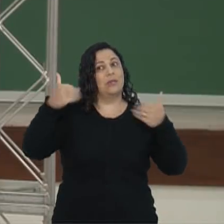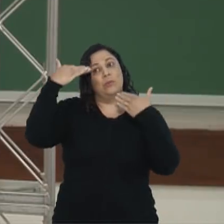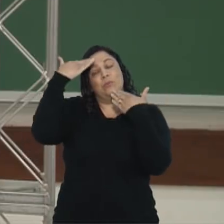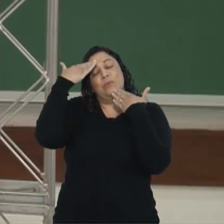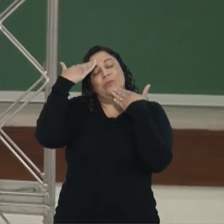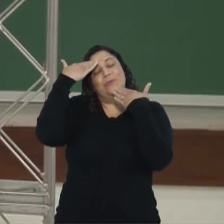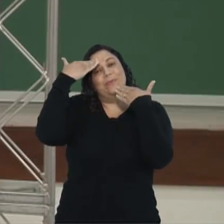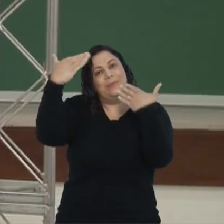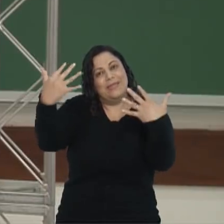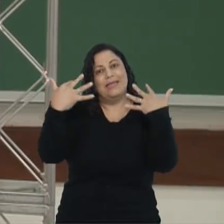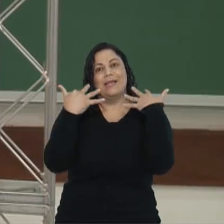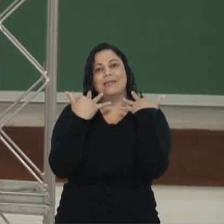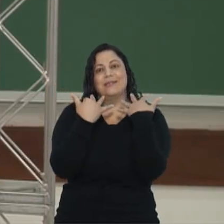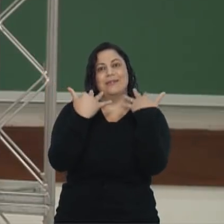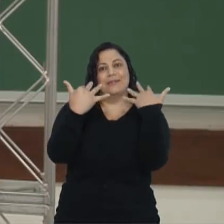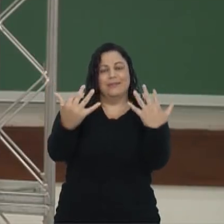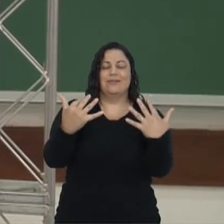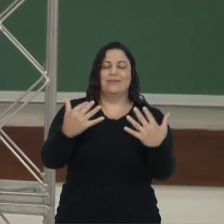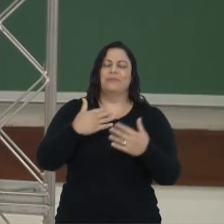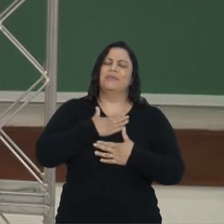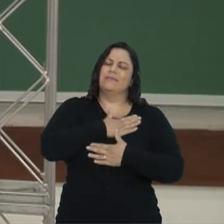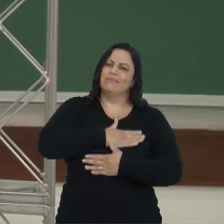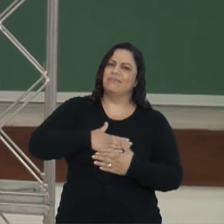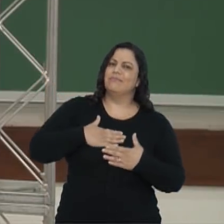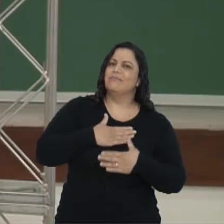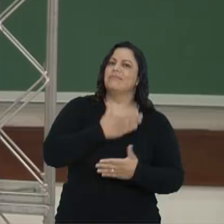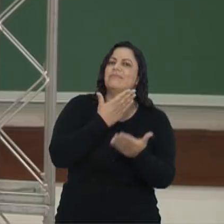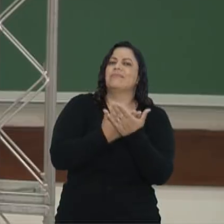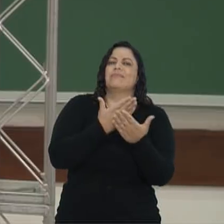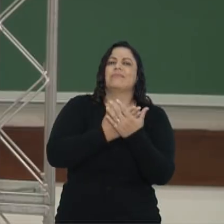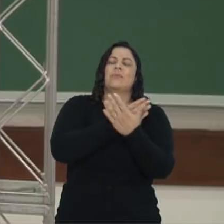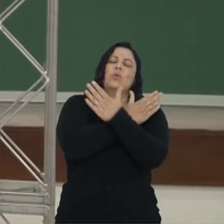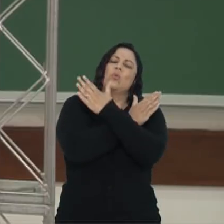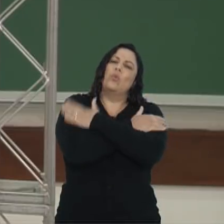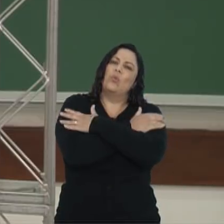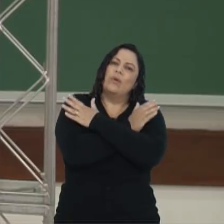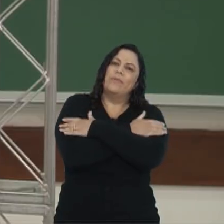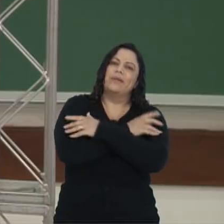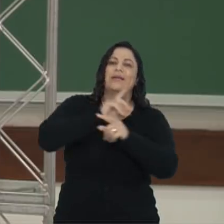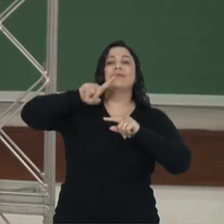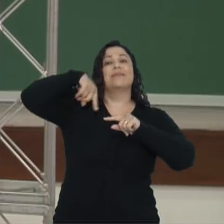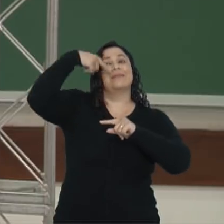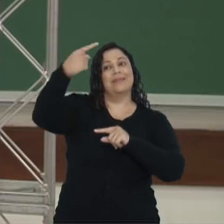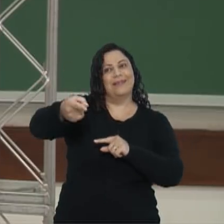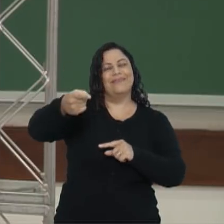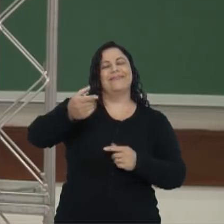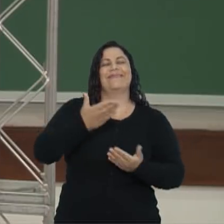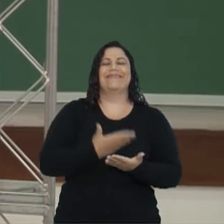estar aqui. Espero que você tenha gostado da aula. Um abraço e até a próxima!